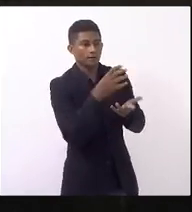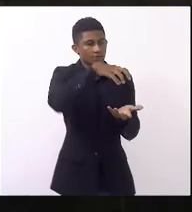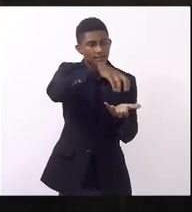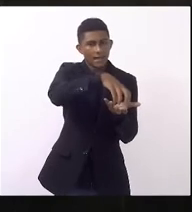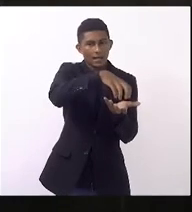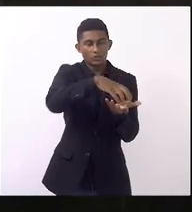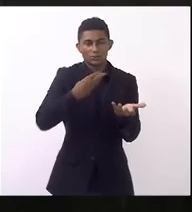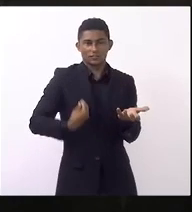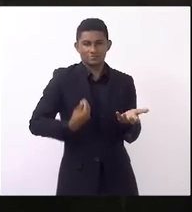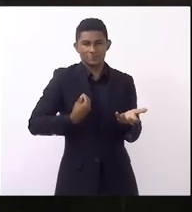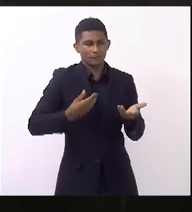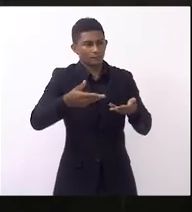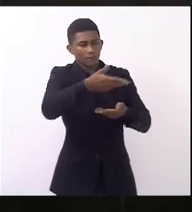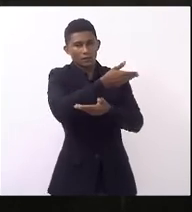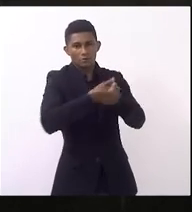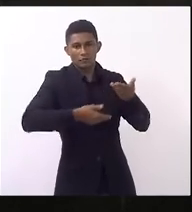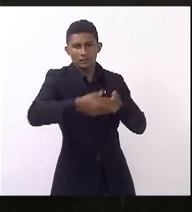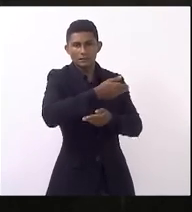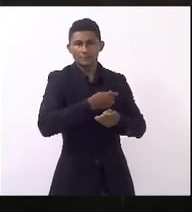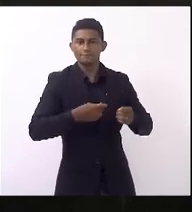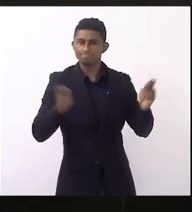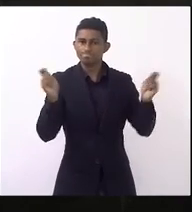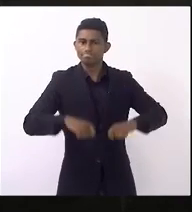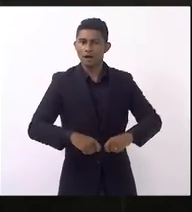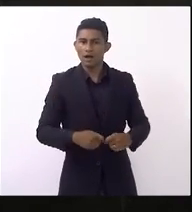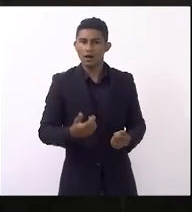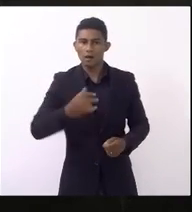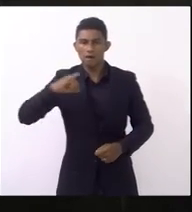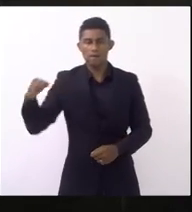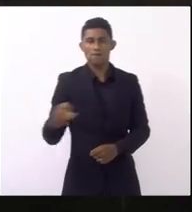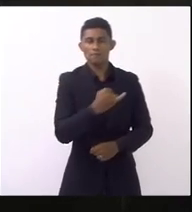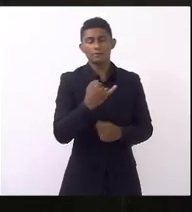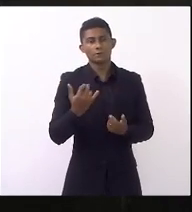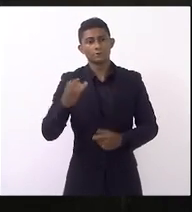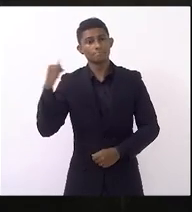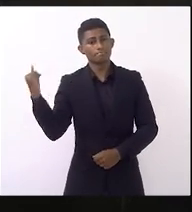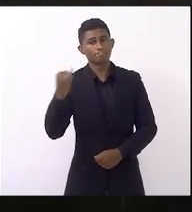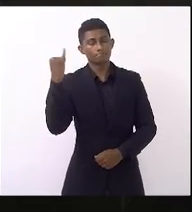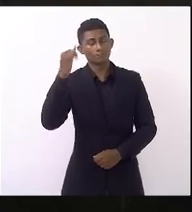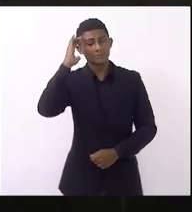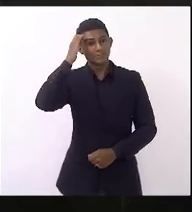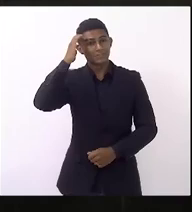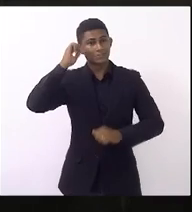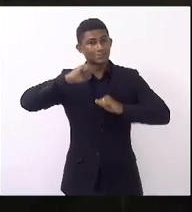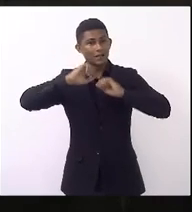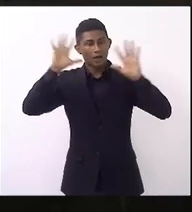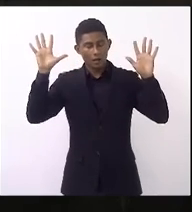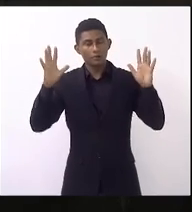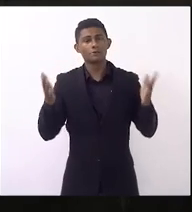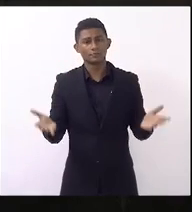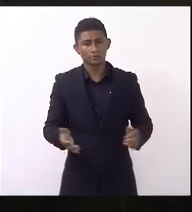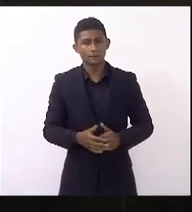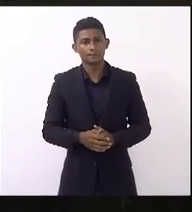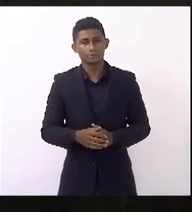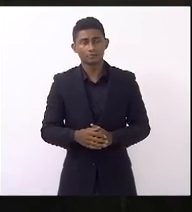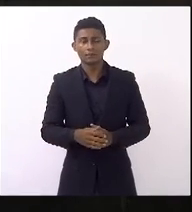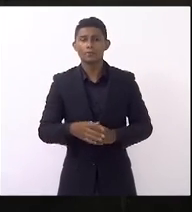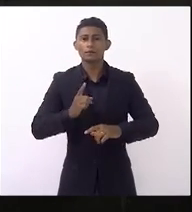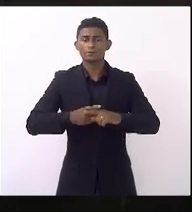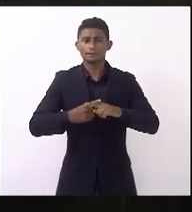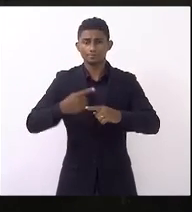de que podem ser beneficiados com esse financiamento. Então, é muito importante entender o que está em jogo. Nós estamos deslocando uma